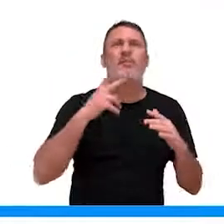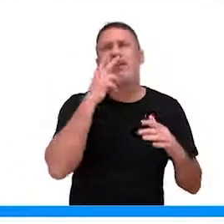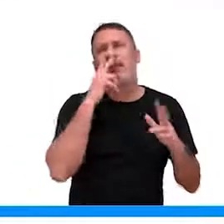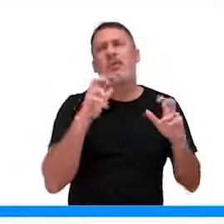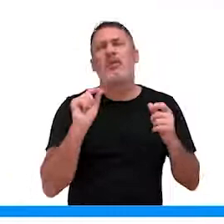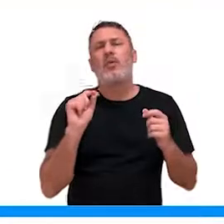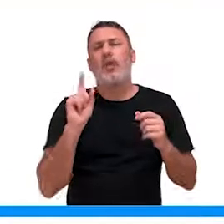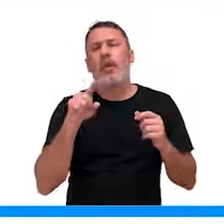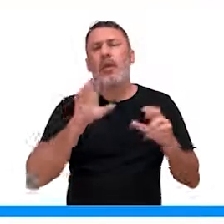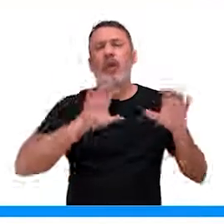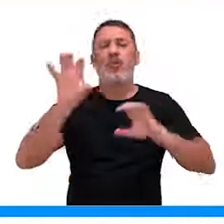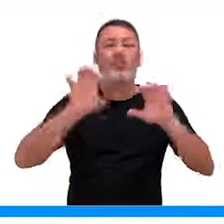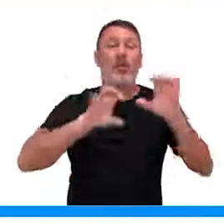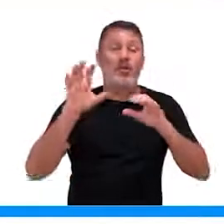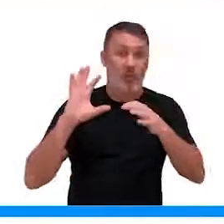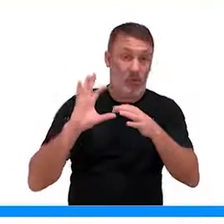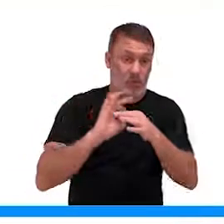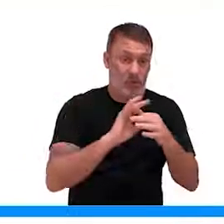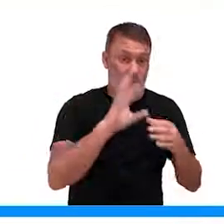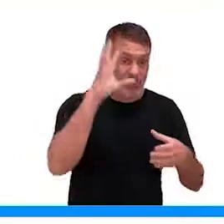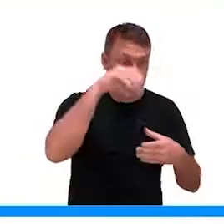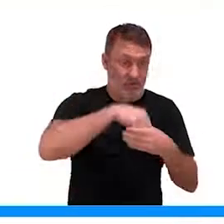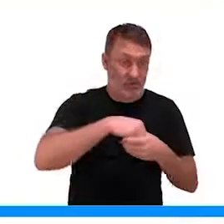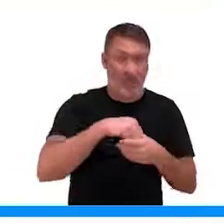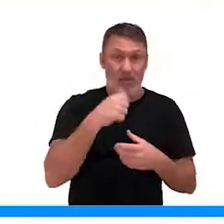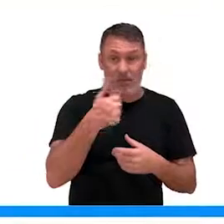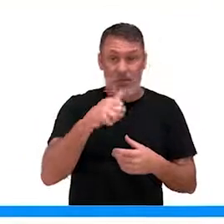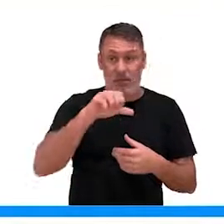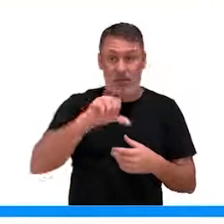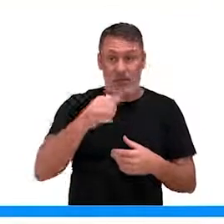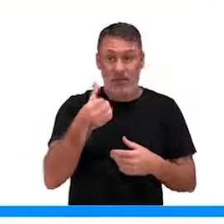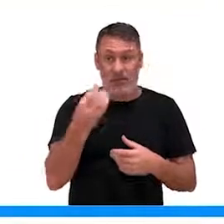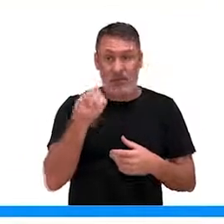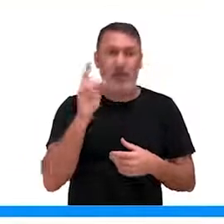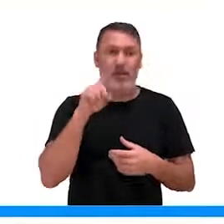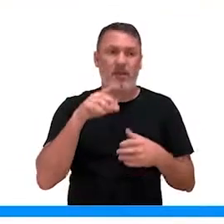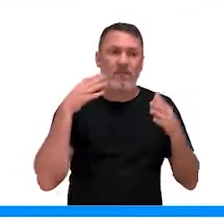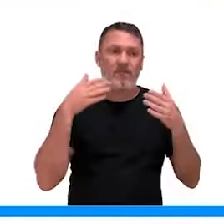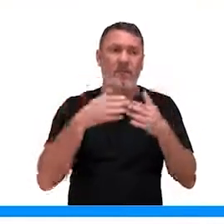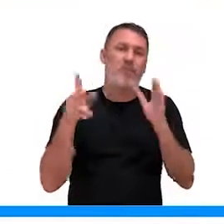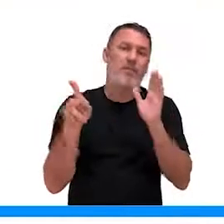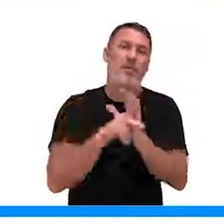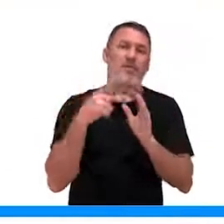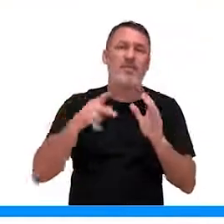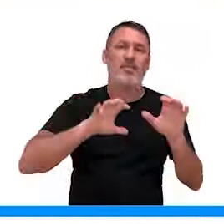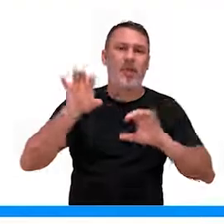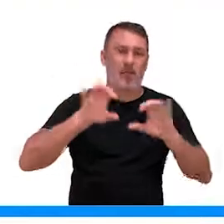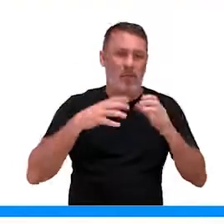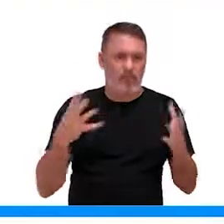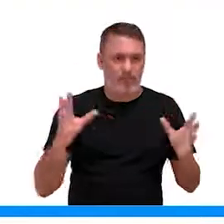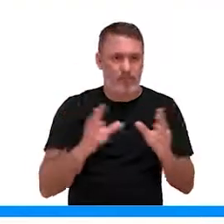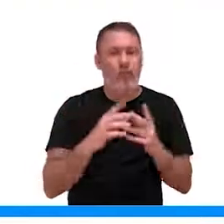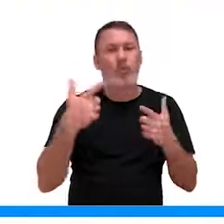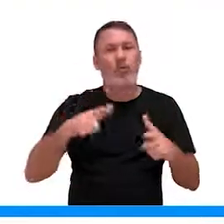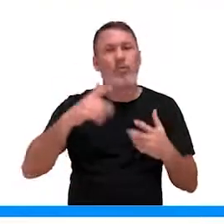a redinamização naquele contexto de década de 60 do nosso território. Mais uma